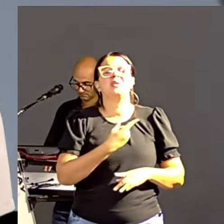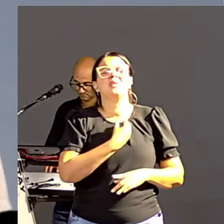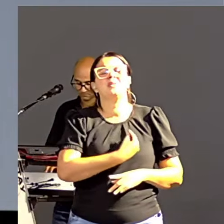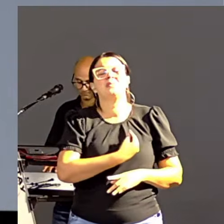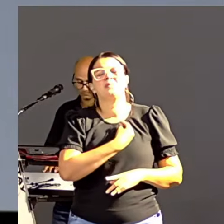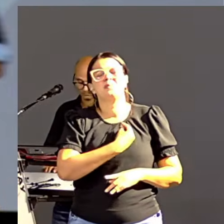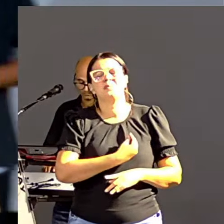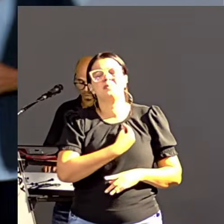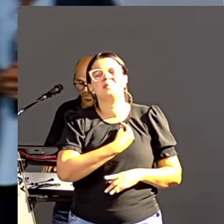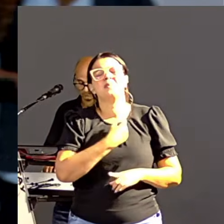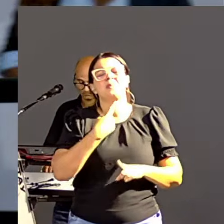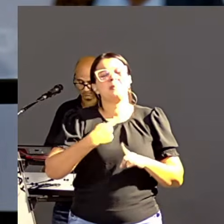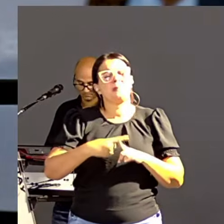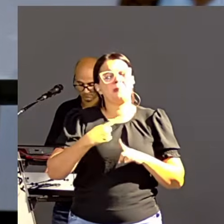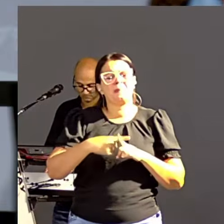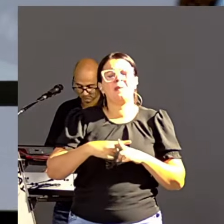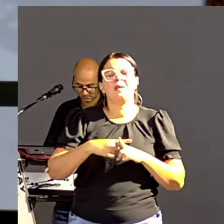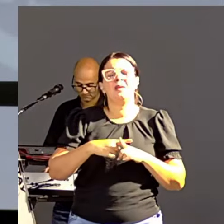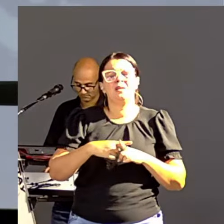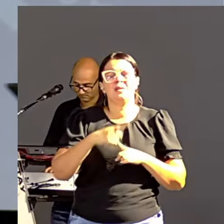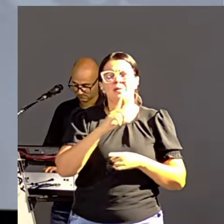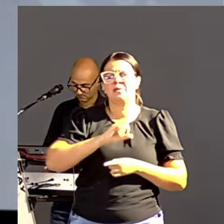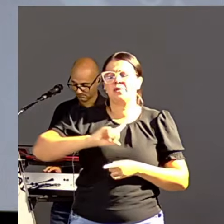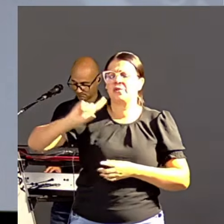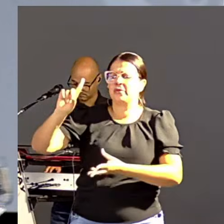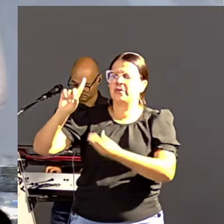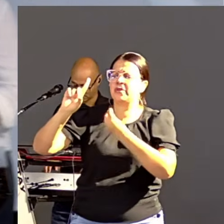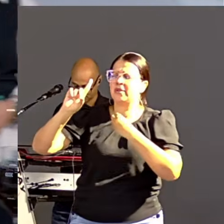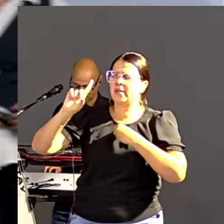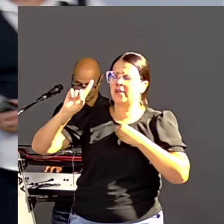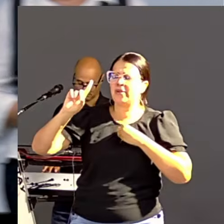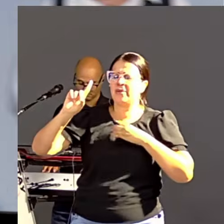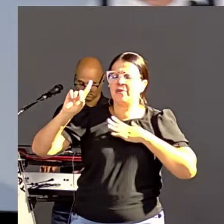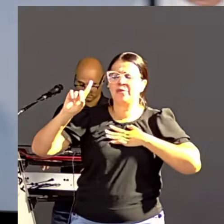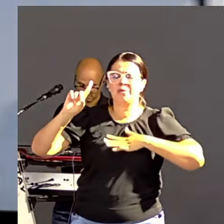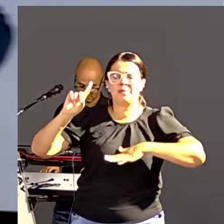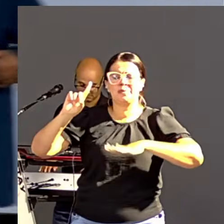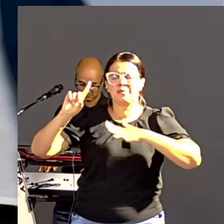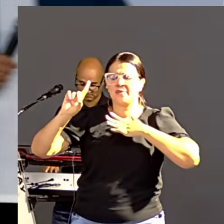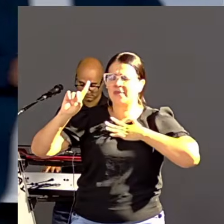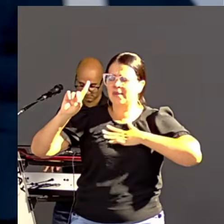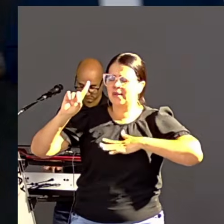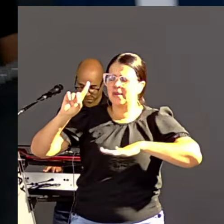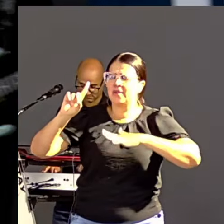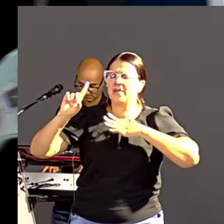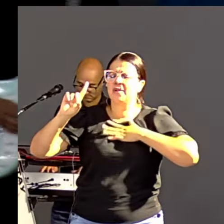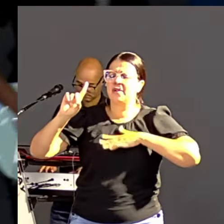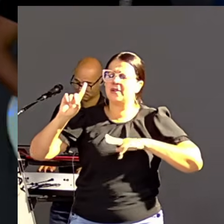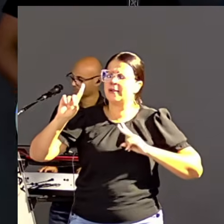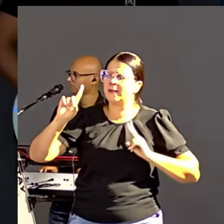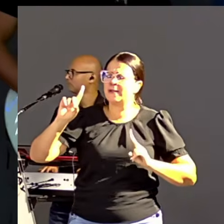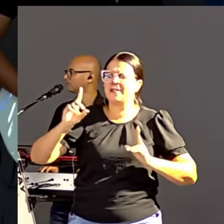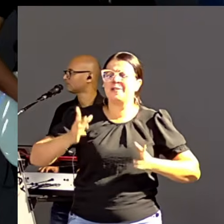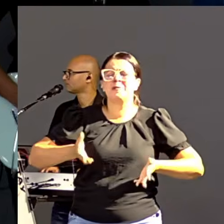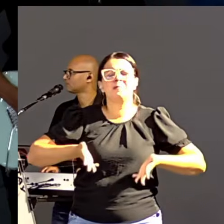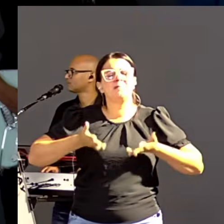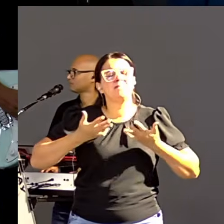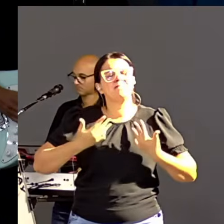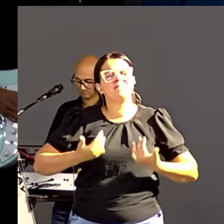almas. Pois o meu jugo é suave, o meu fardo é